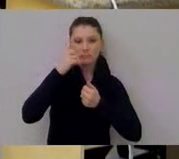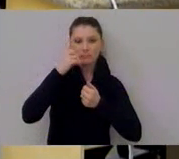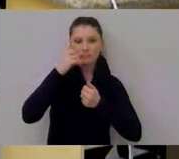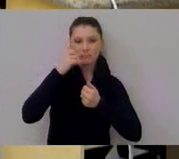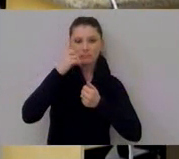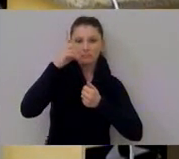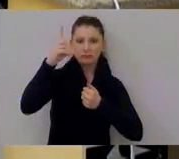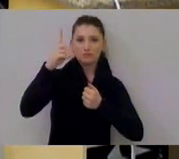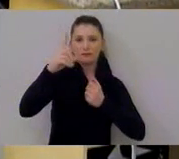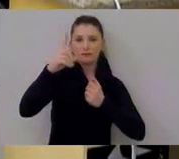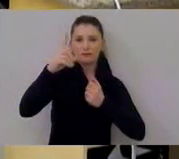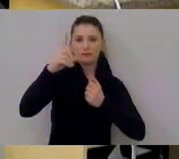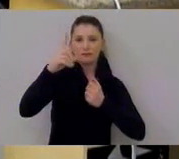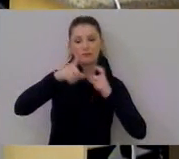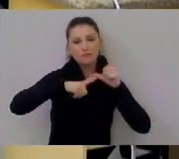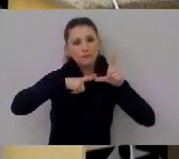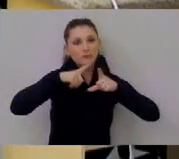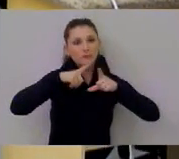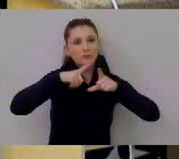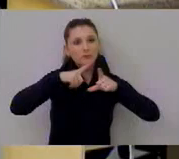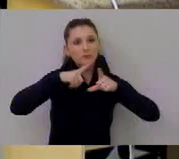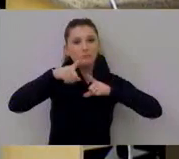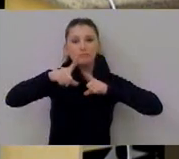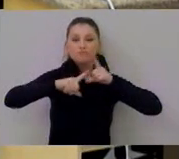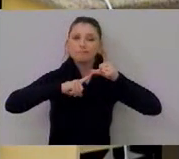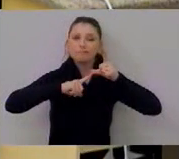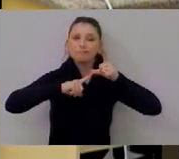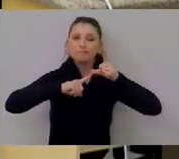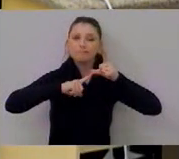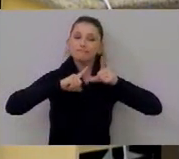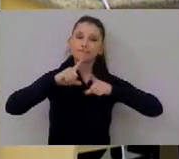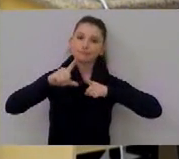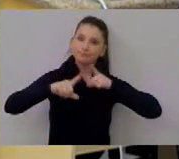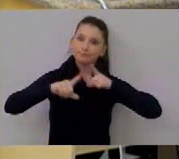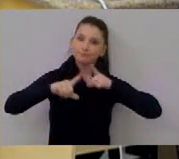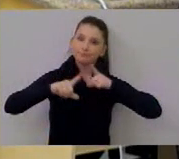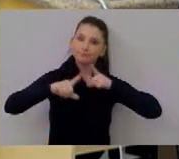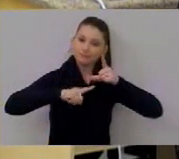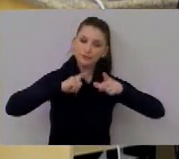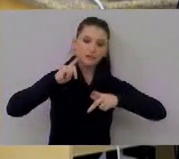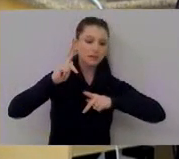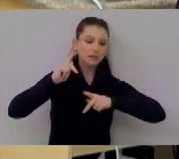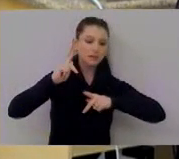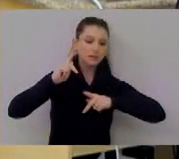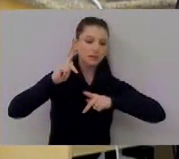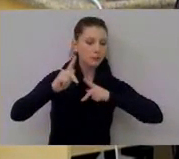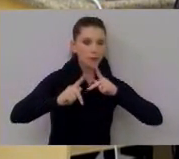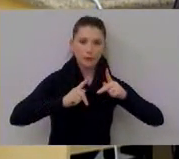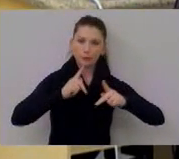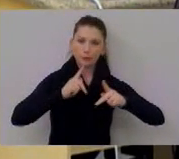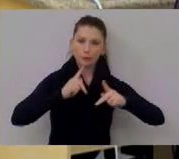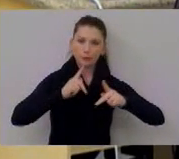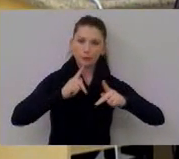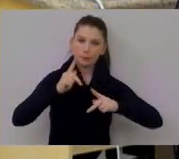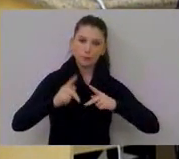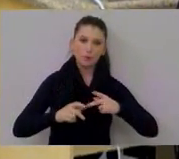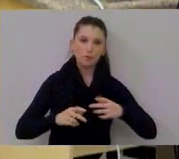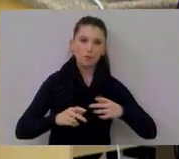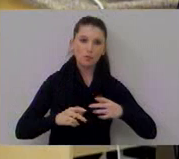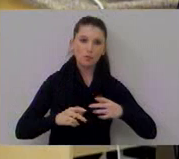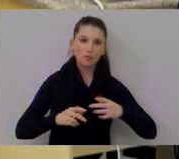nosso povo. Pois com força de vontade, dedicação